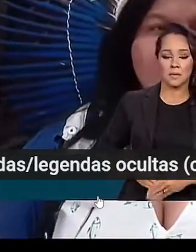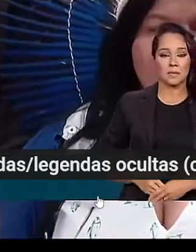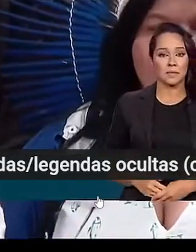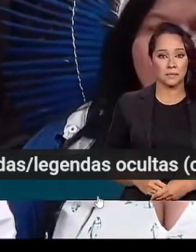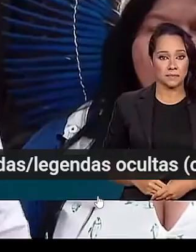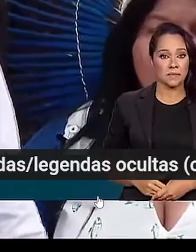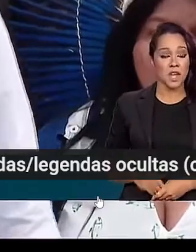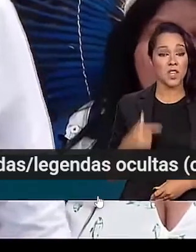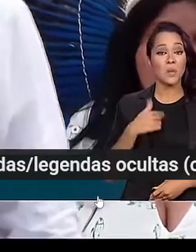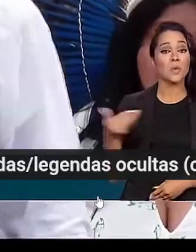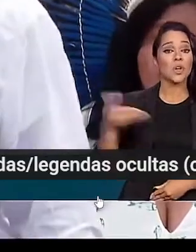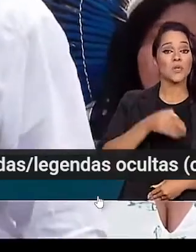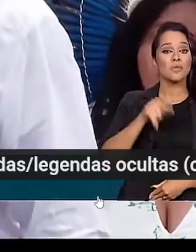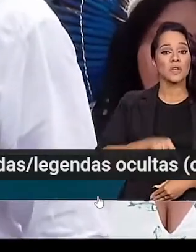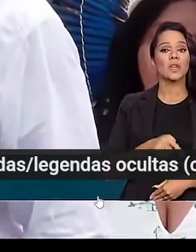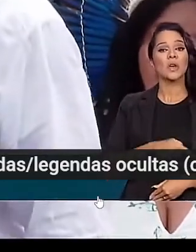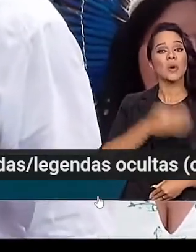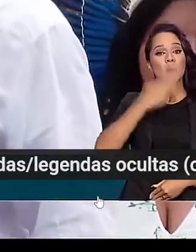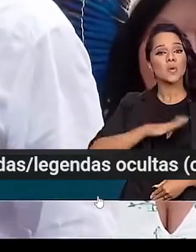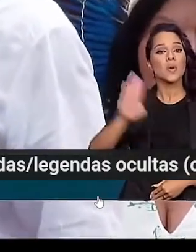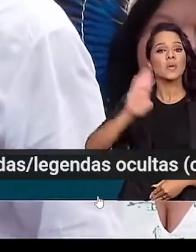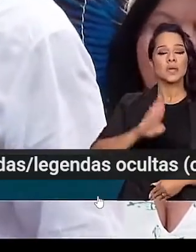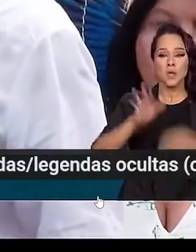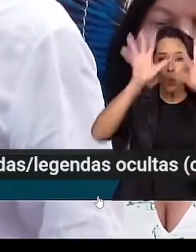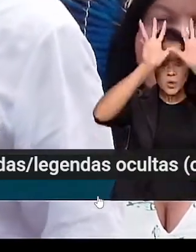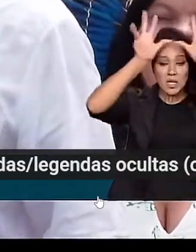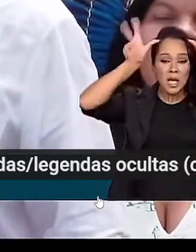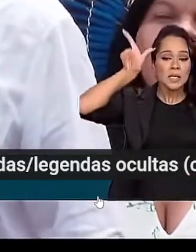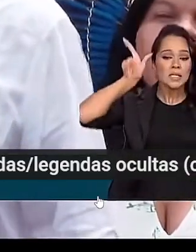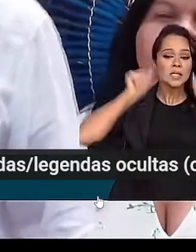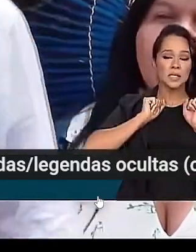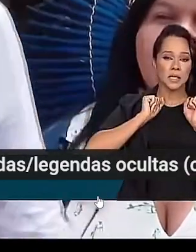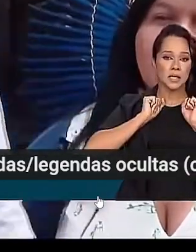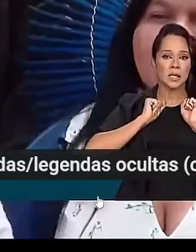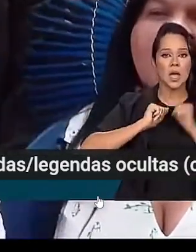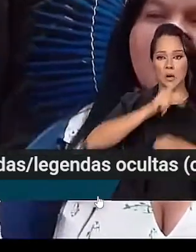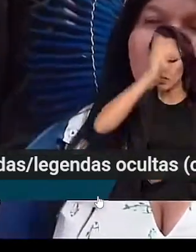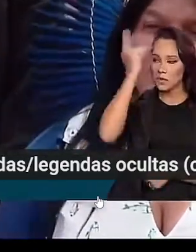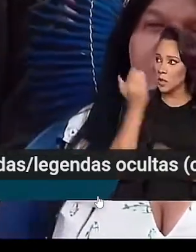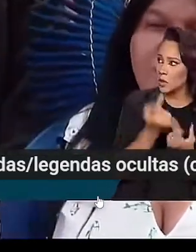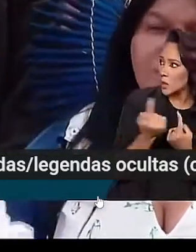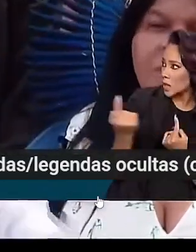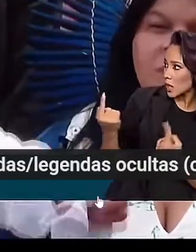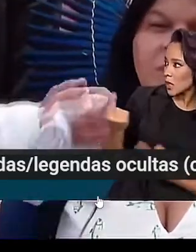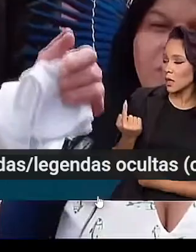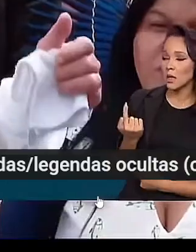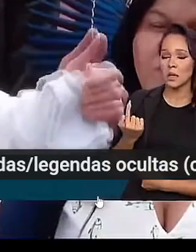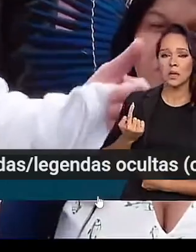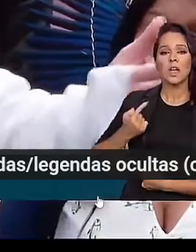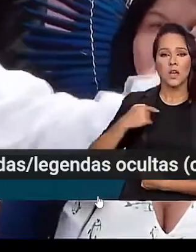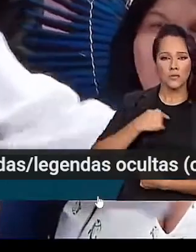a exoneração. Aí eu digo para você, é um absurdo a postura dos militares no Brasil.